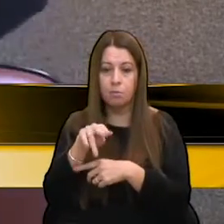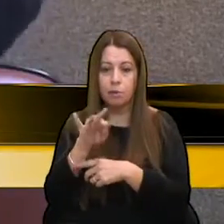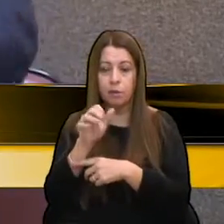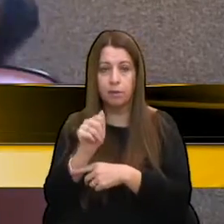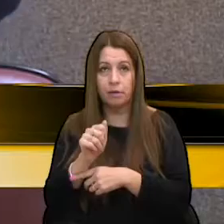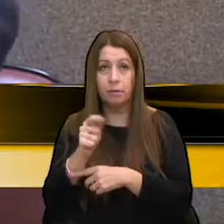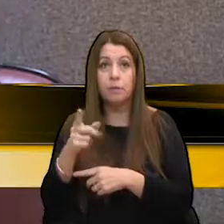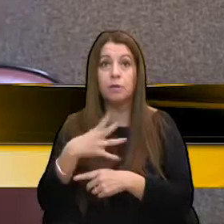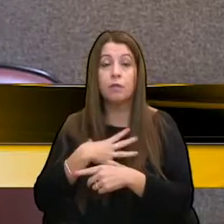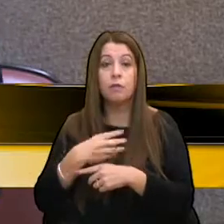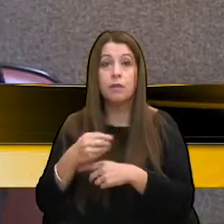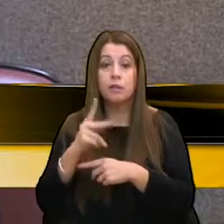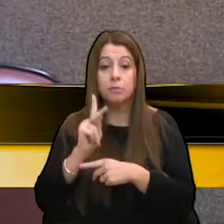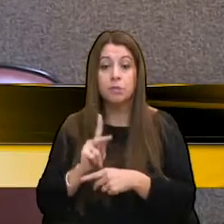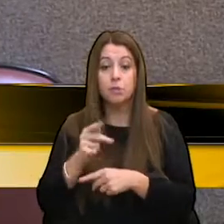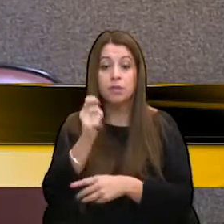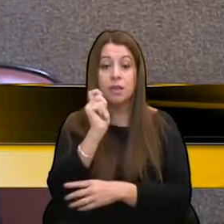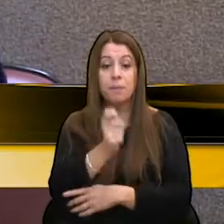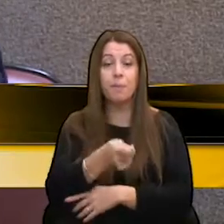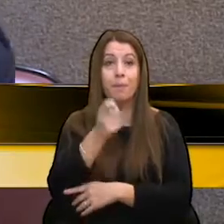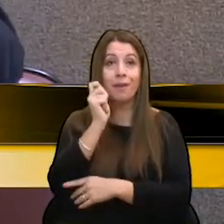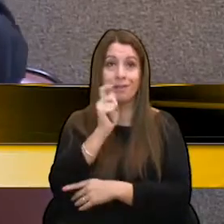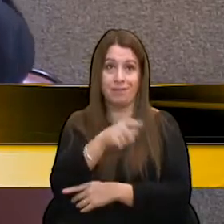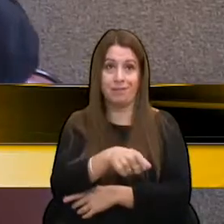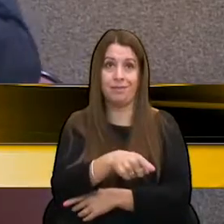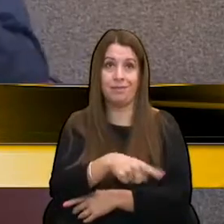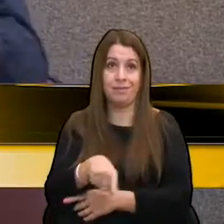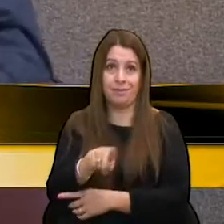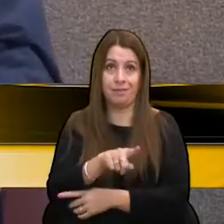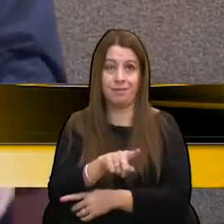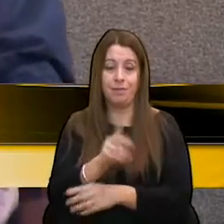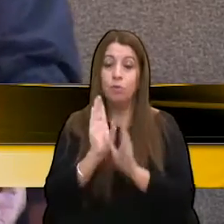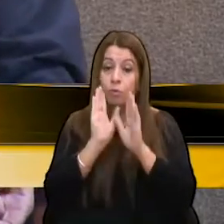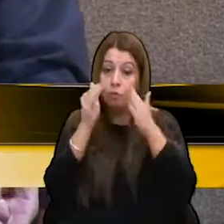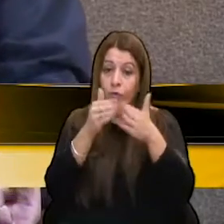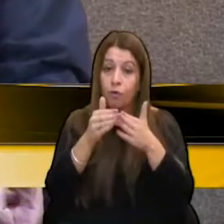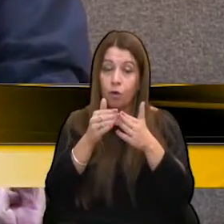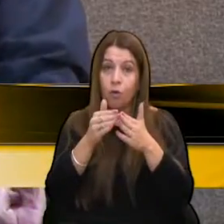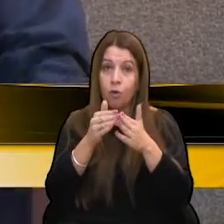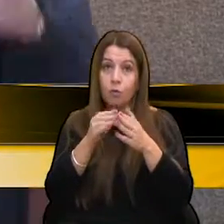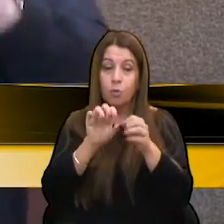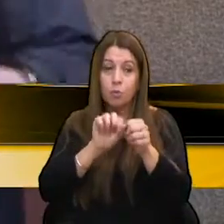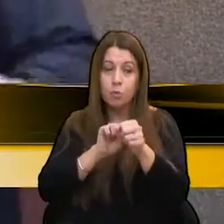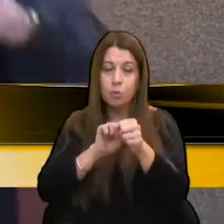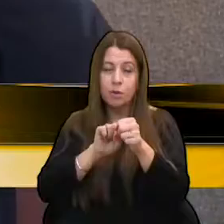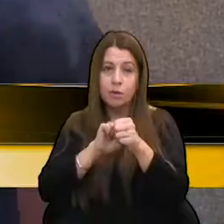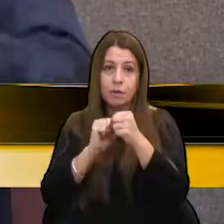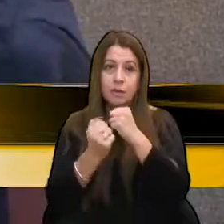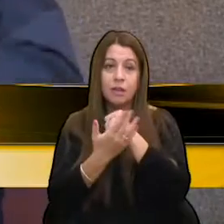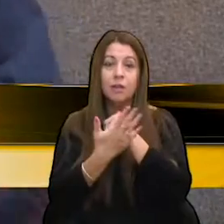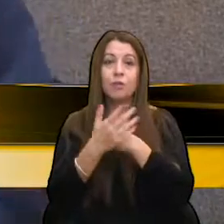os filhos dos pescadores, com um enfoque ecológico. E a